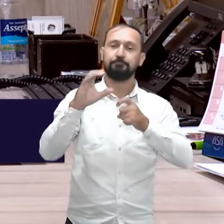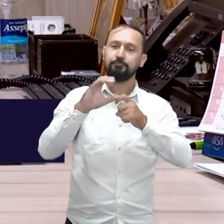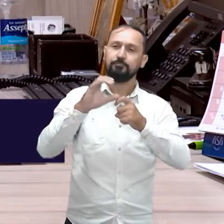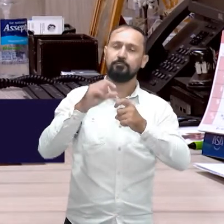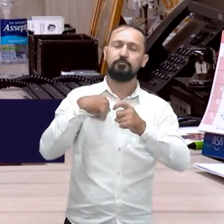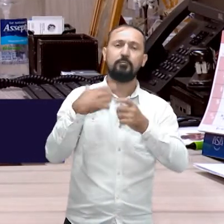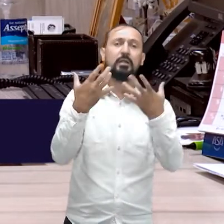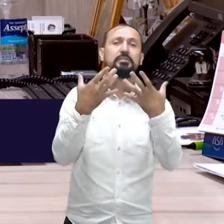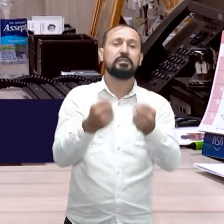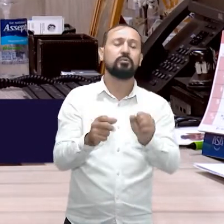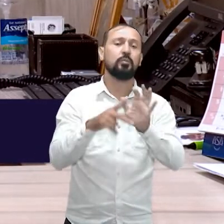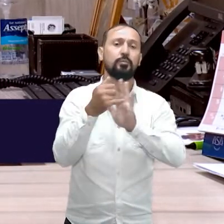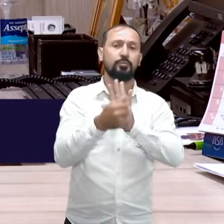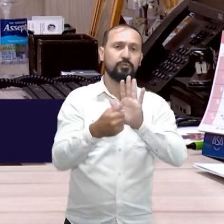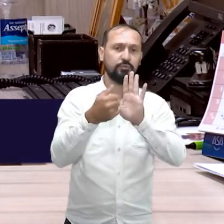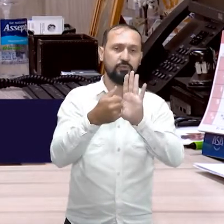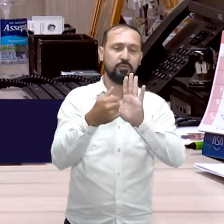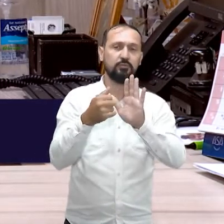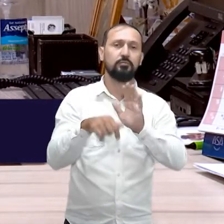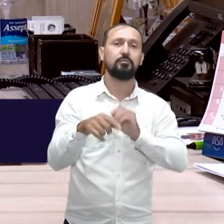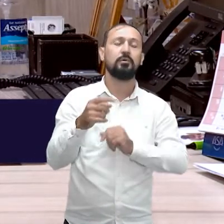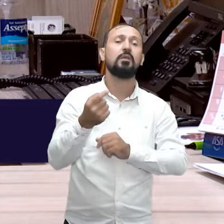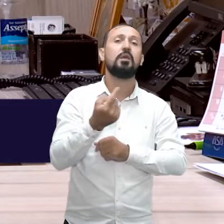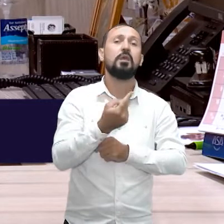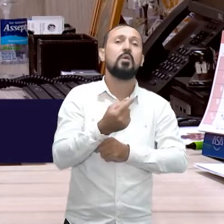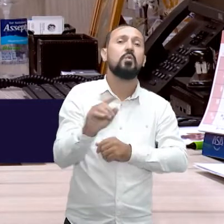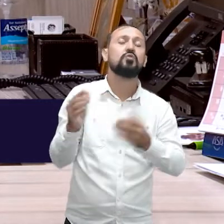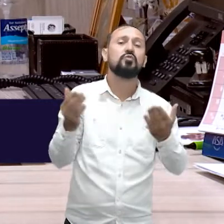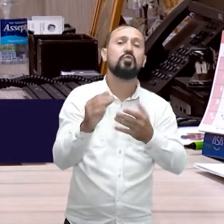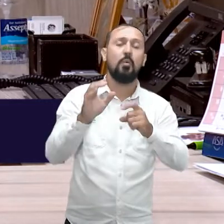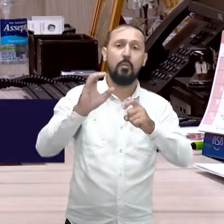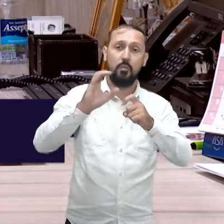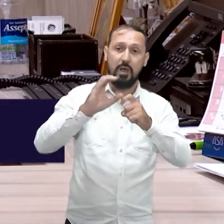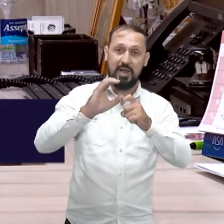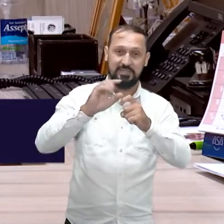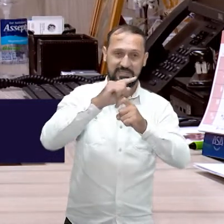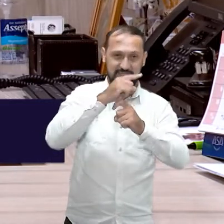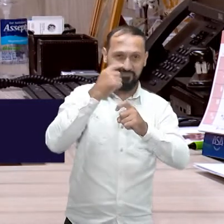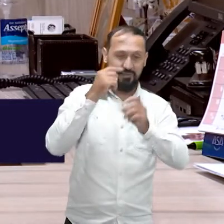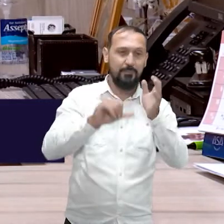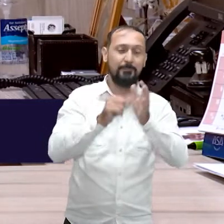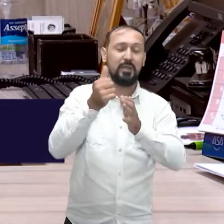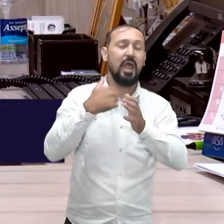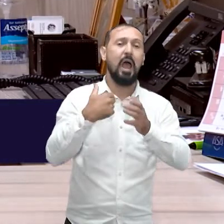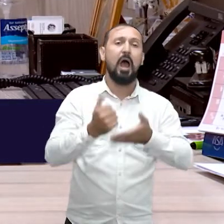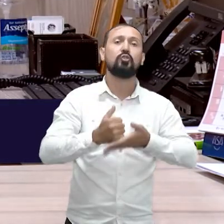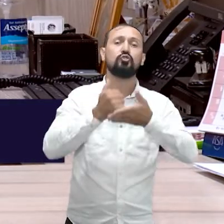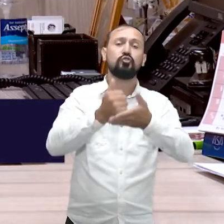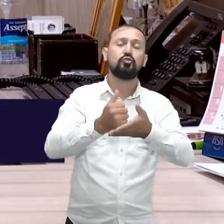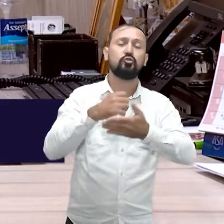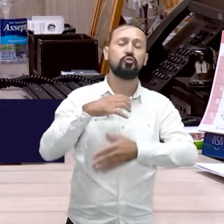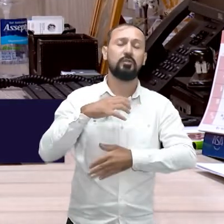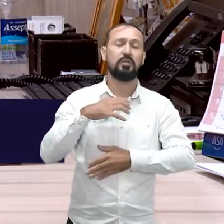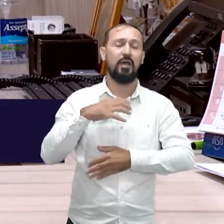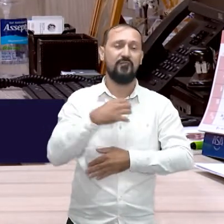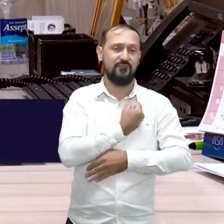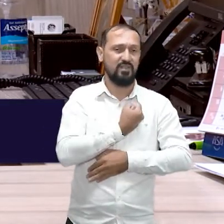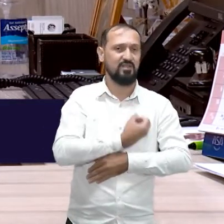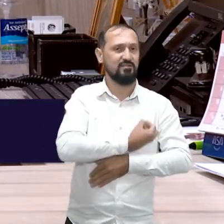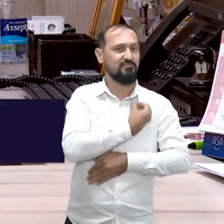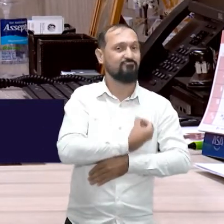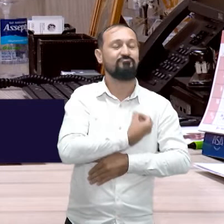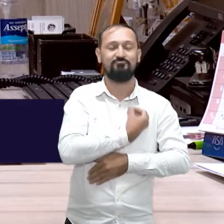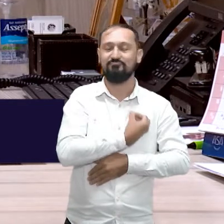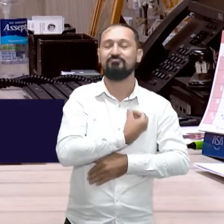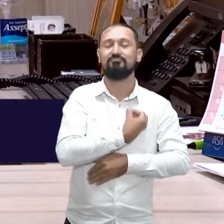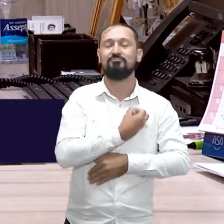ele prontamente não só adotou o projeto como uma das meninas dos olhos da CACEMES, porque é um projeto que salva muitas